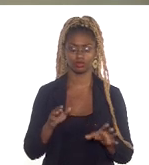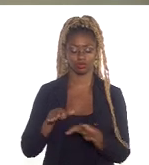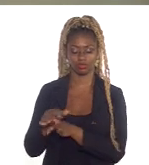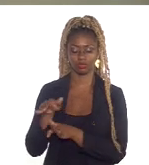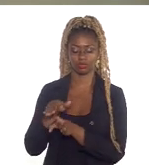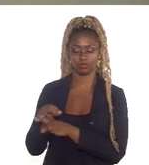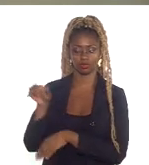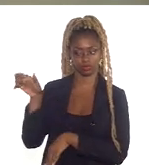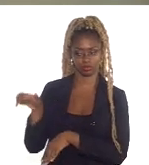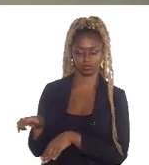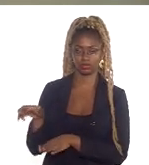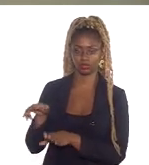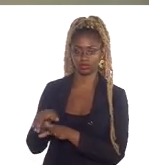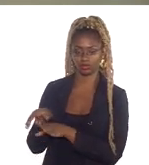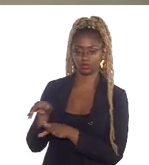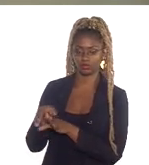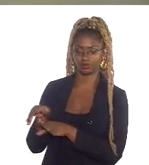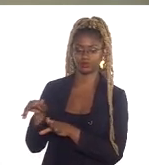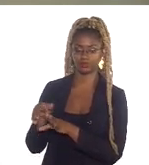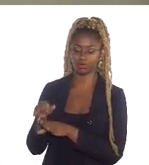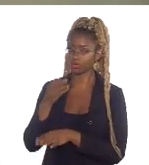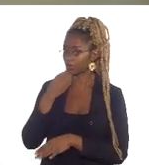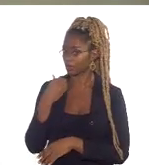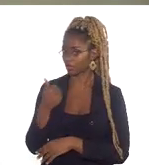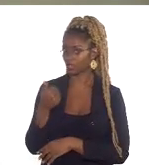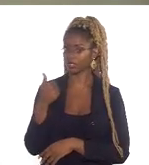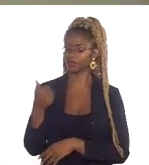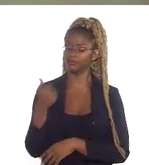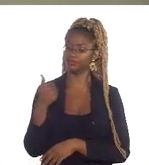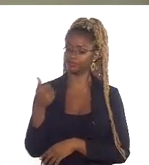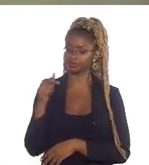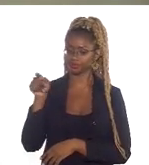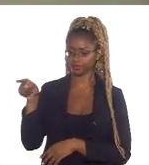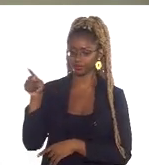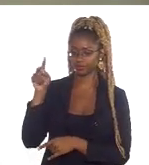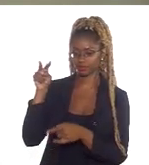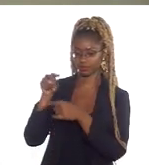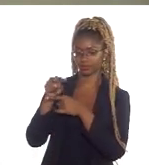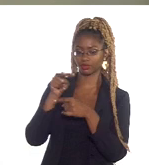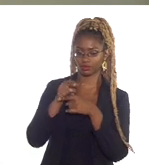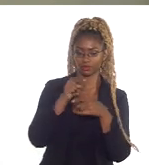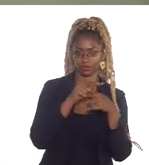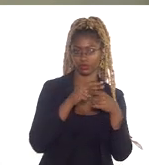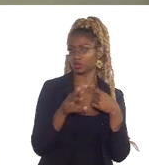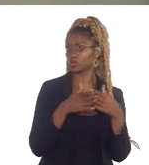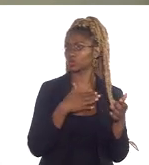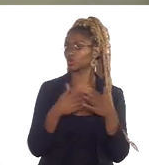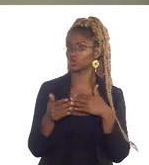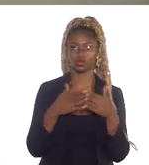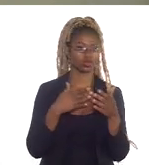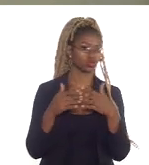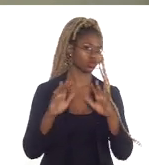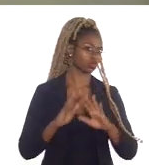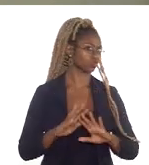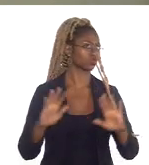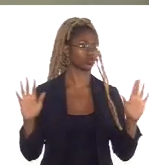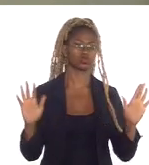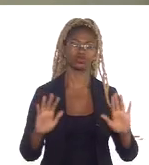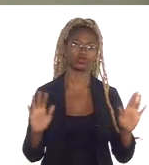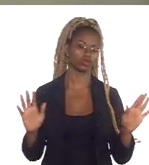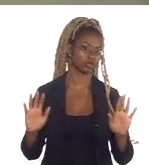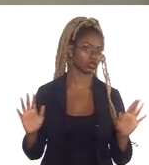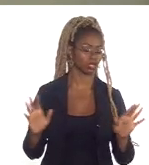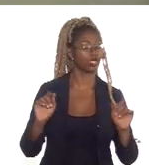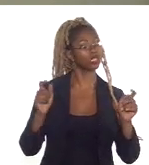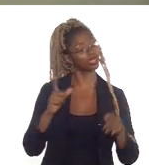orientador. E é bom que a fiscalização, qualquer que seja, tenha um plano